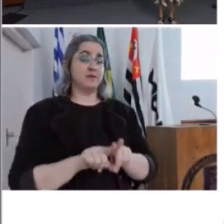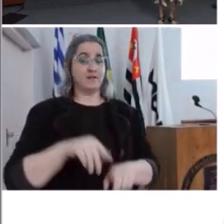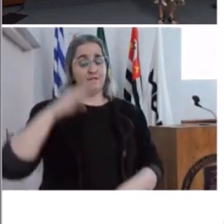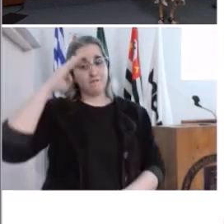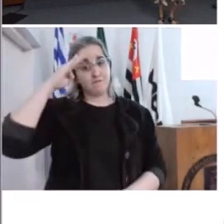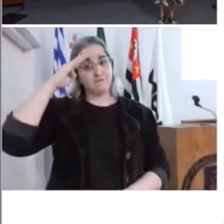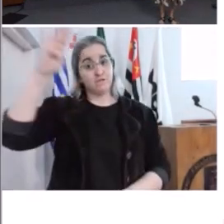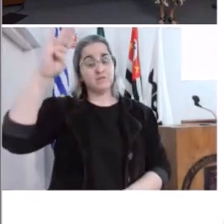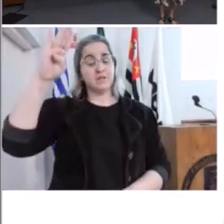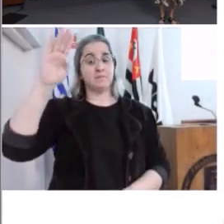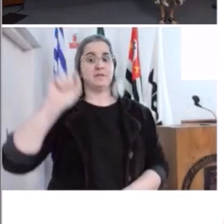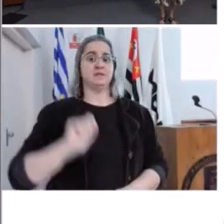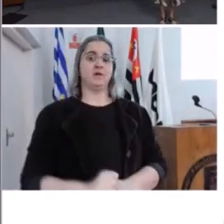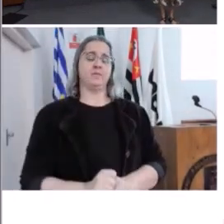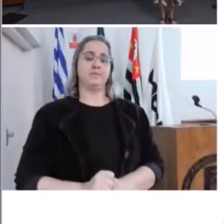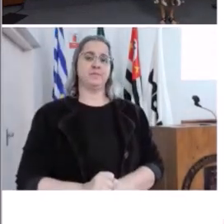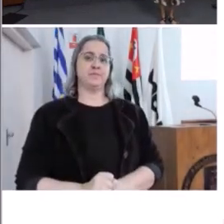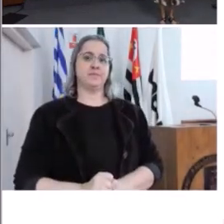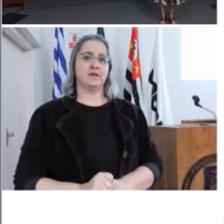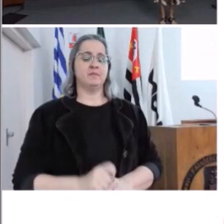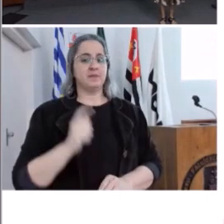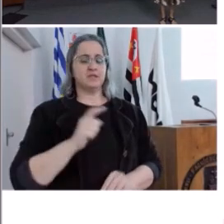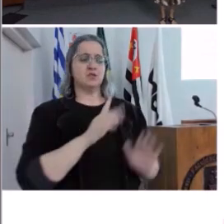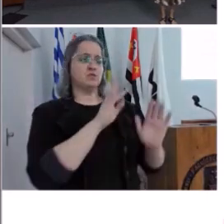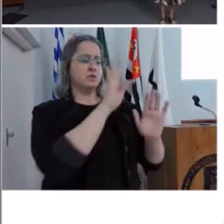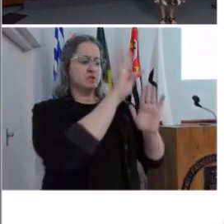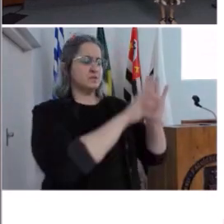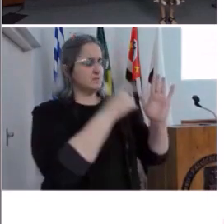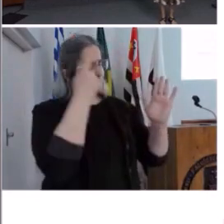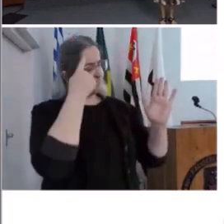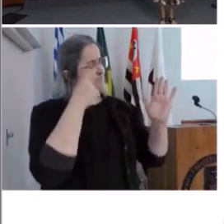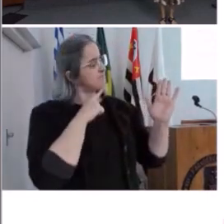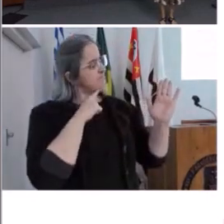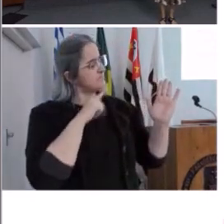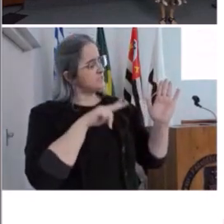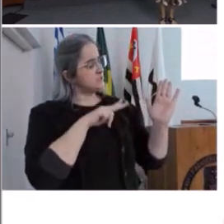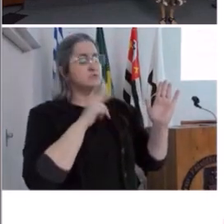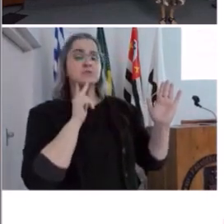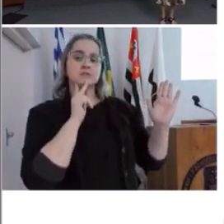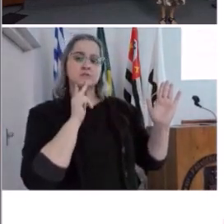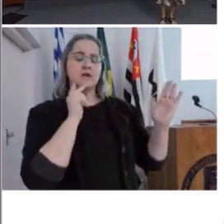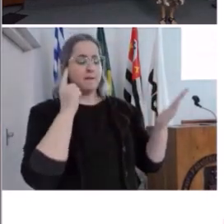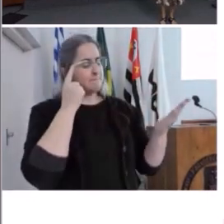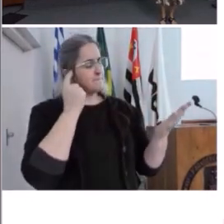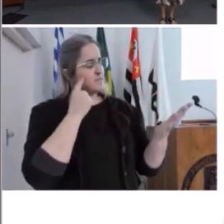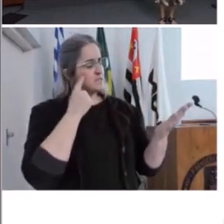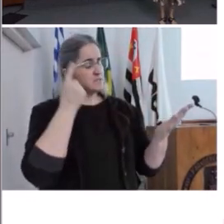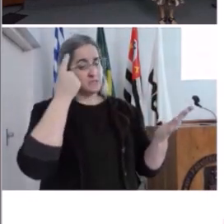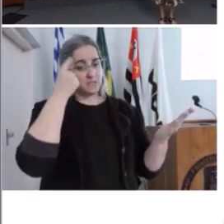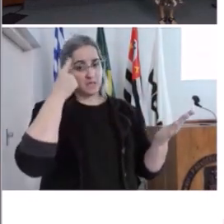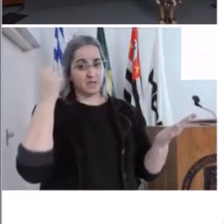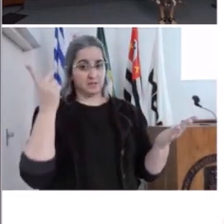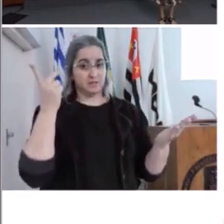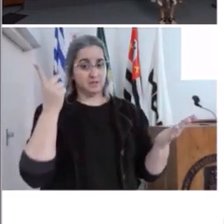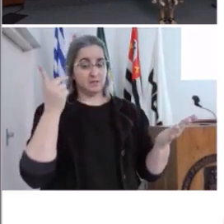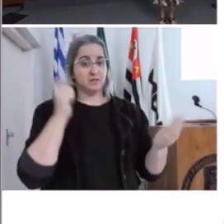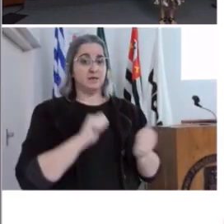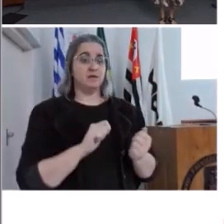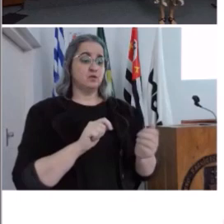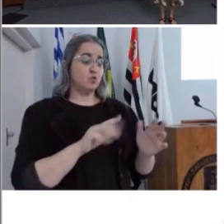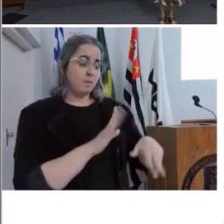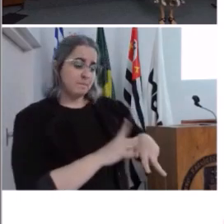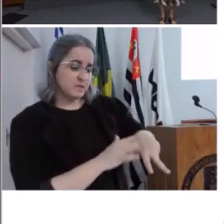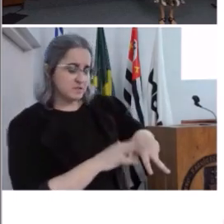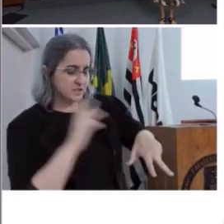não tem, olha, então você vai colocar todo esse contexto, porque ciências básicas aplicadas